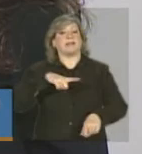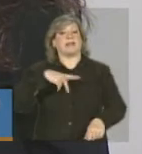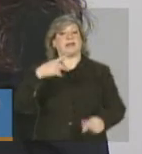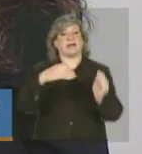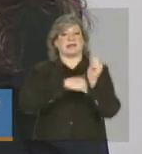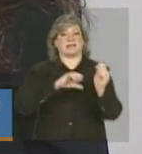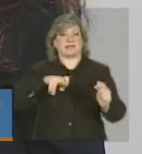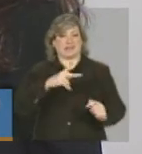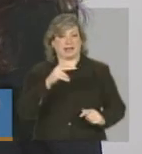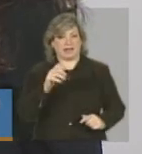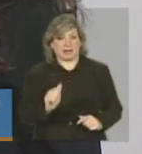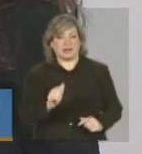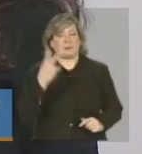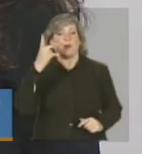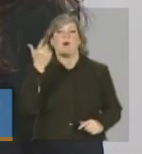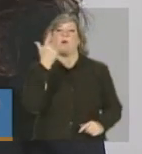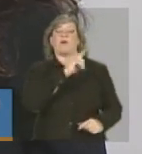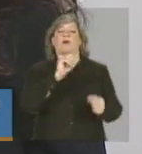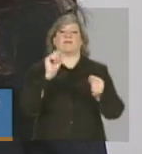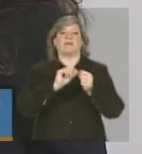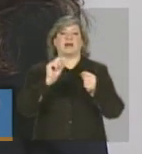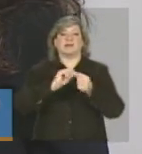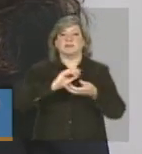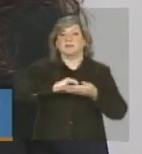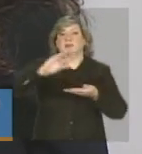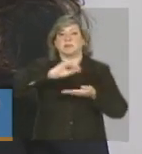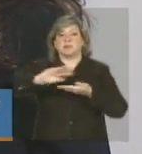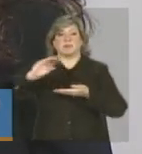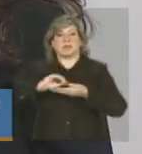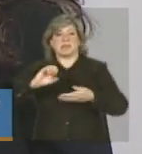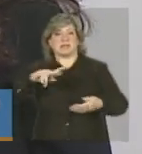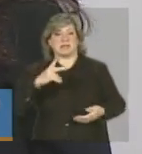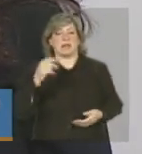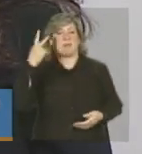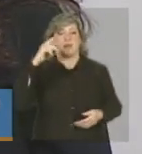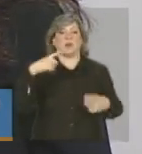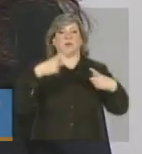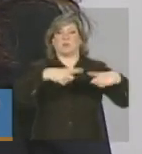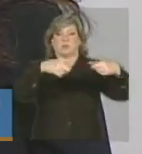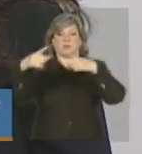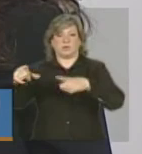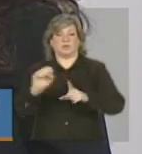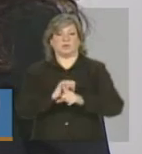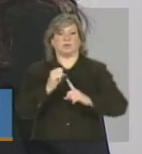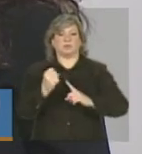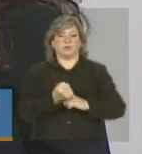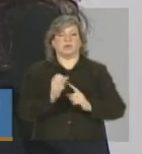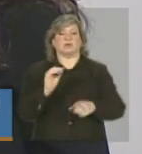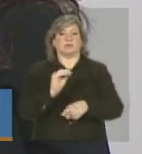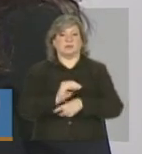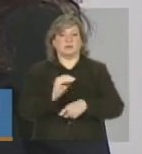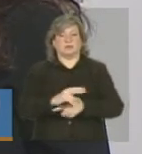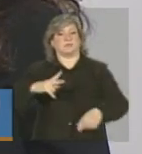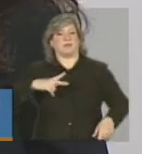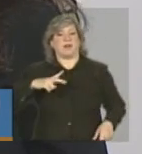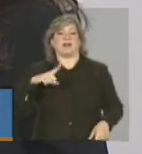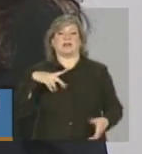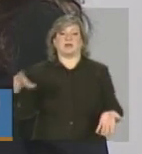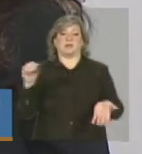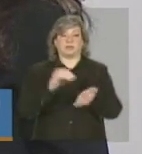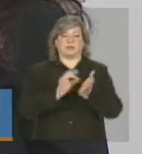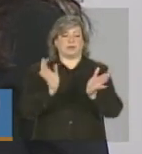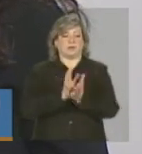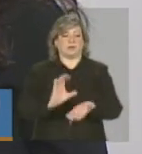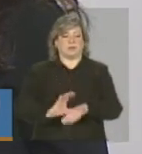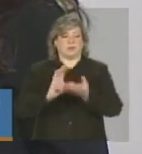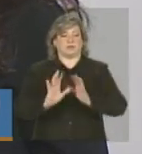validar, para ele poder gerar uma senha para as entidades socioassistenciais privadas que estão inscritas nos conselhos.